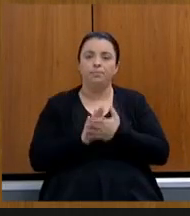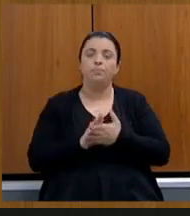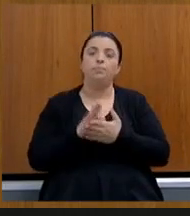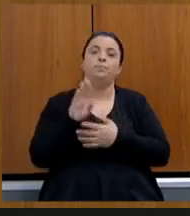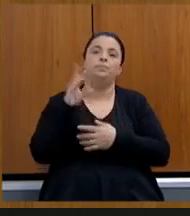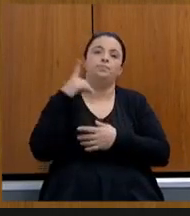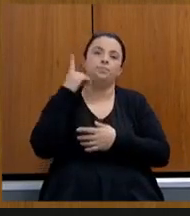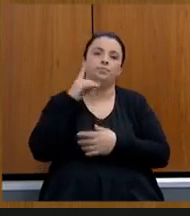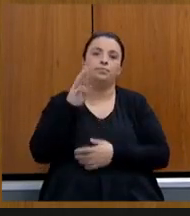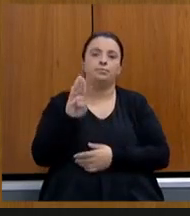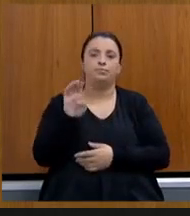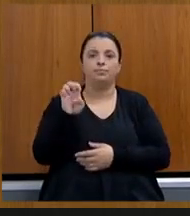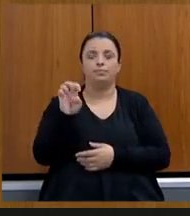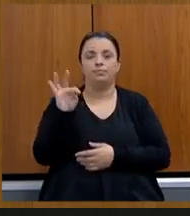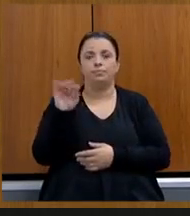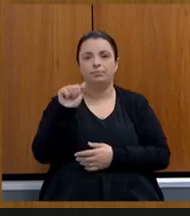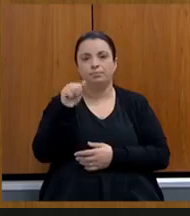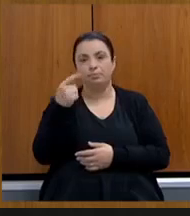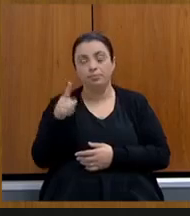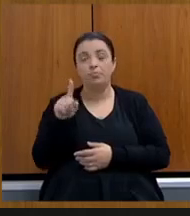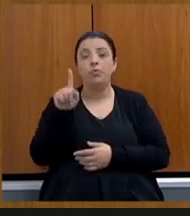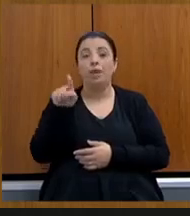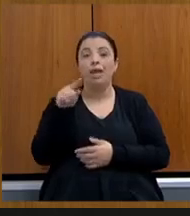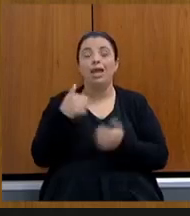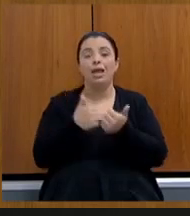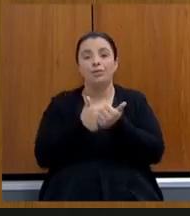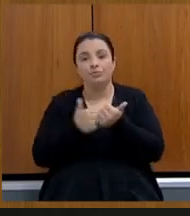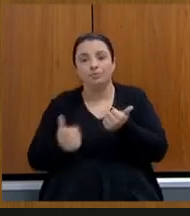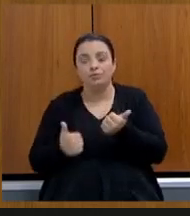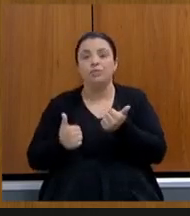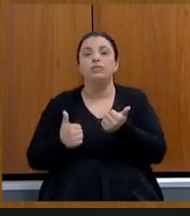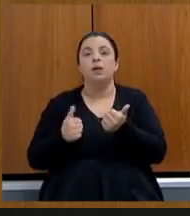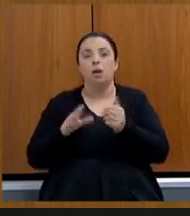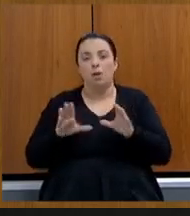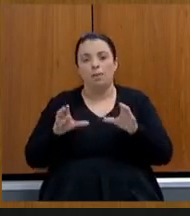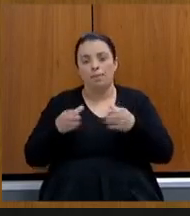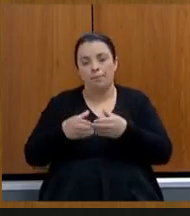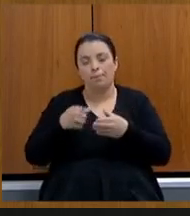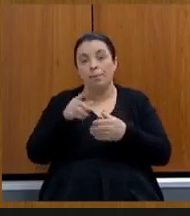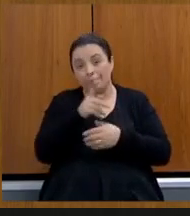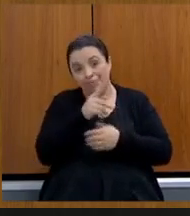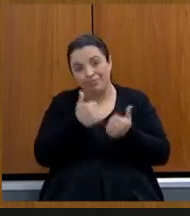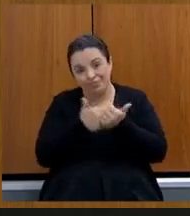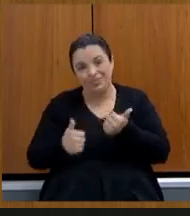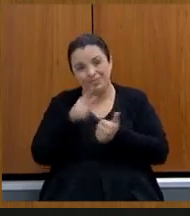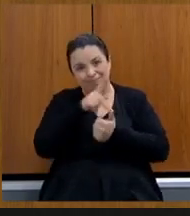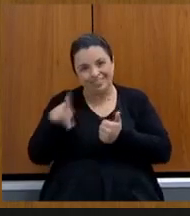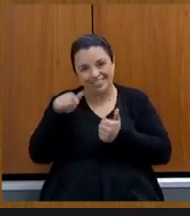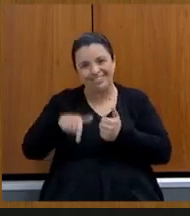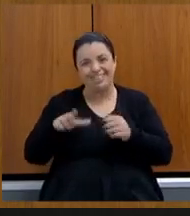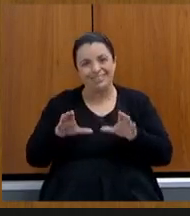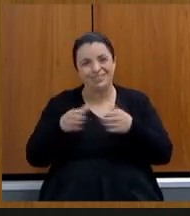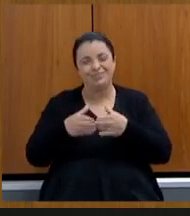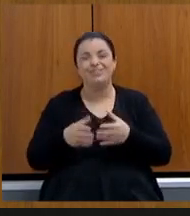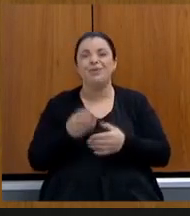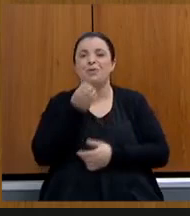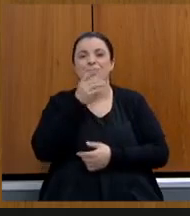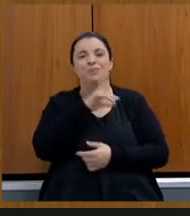o deputado Betão é pecado que é vice presidente desta comissão Bom dia Betão com a palavra